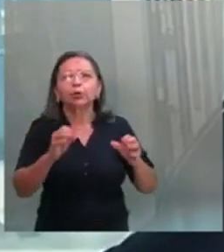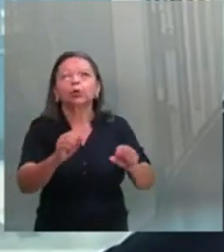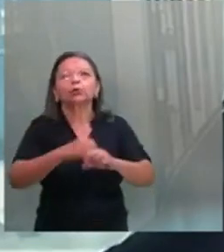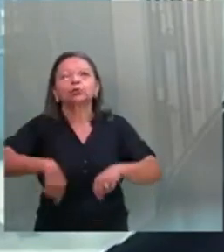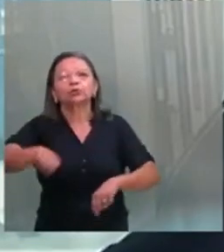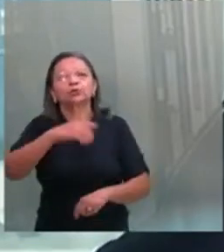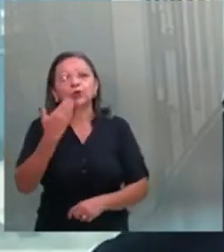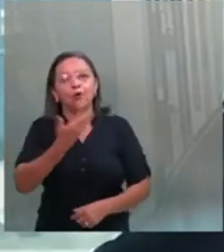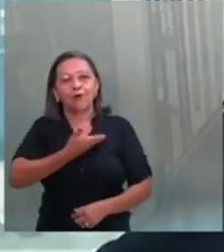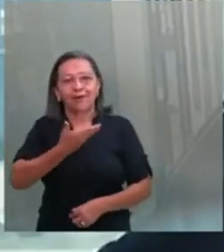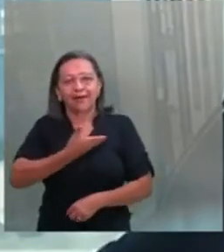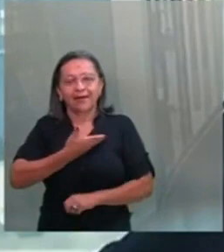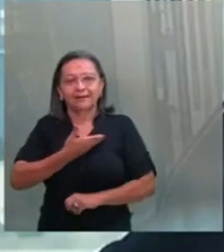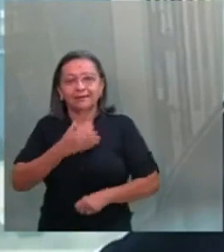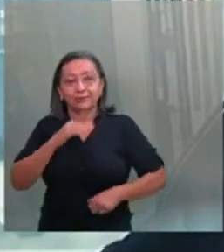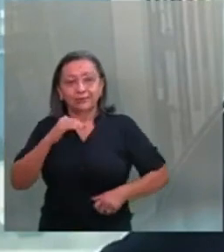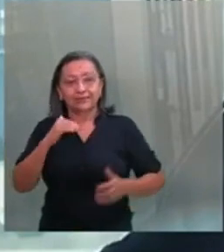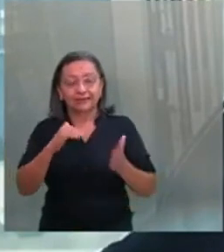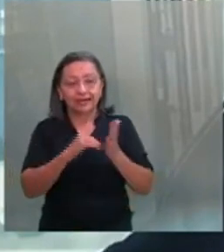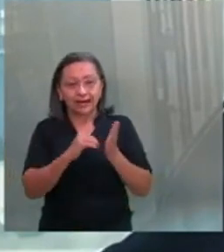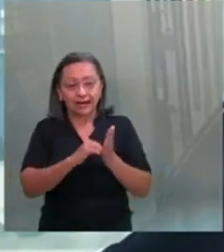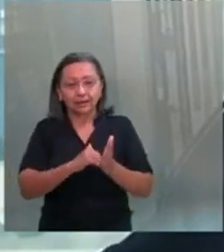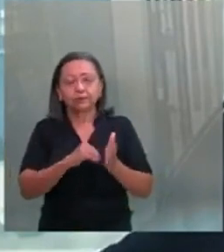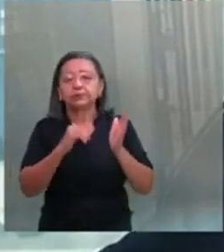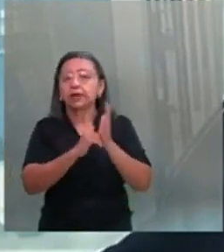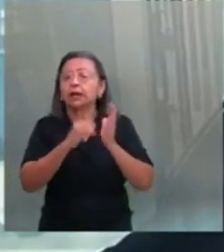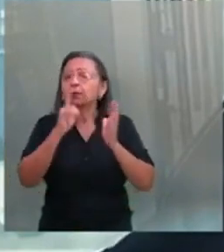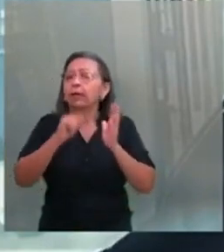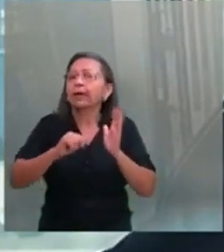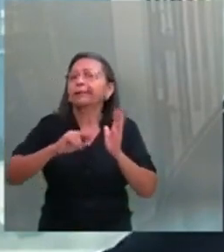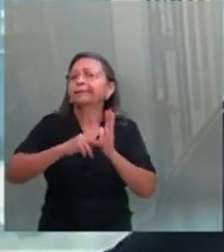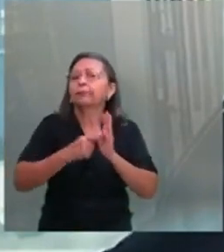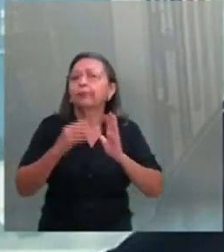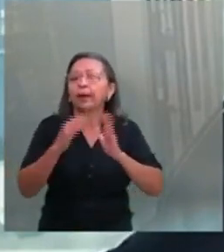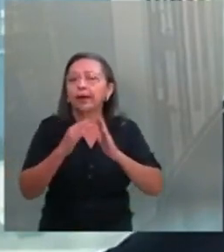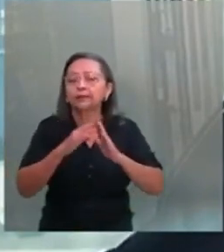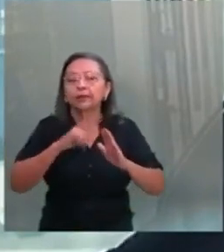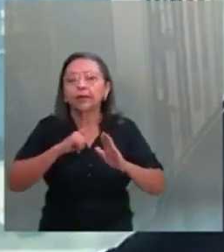os colegas do Senado. O Senado é uma casa que tem